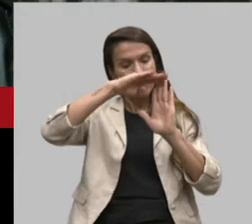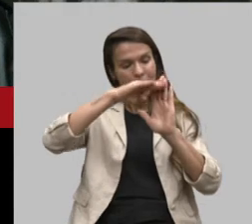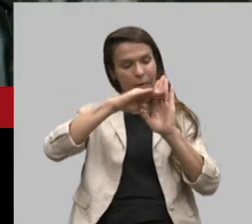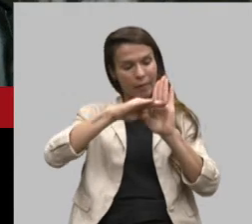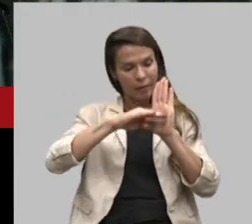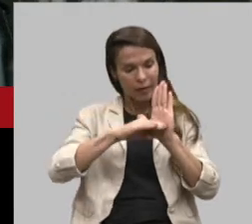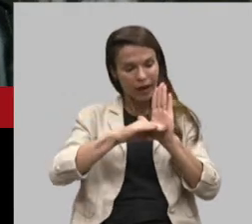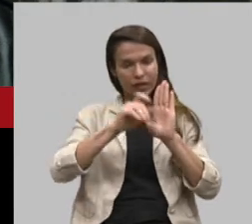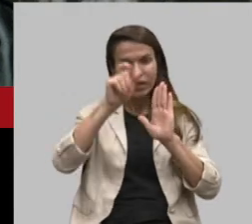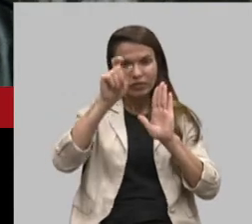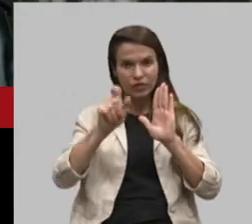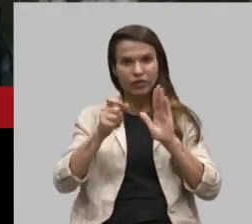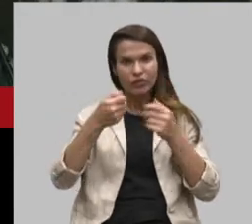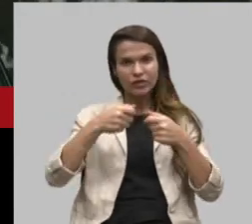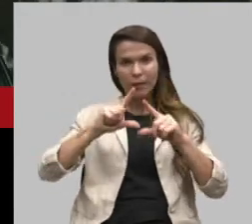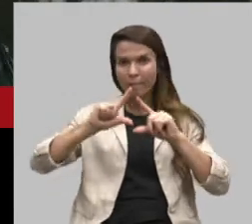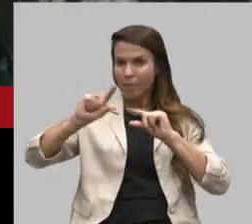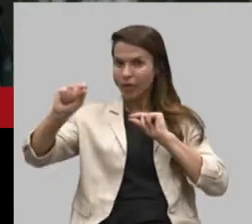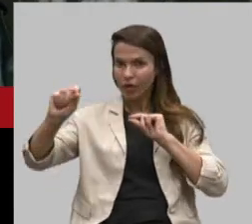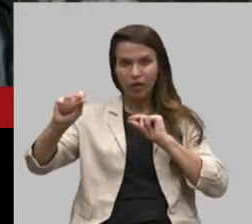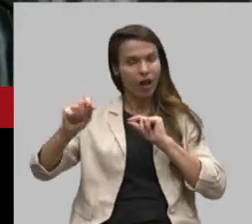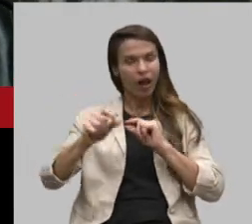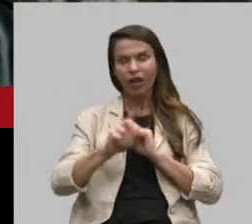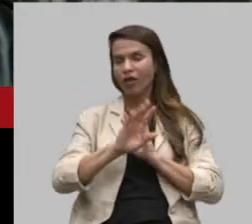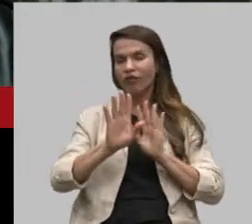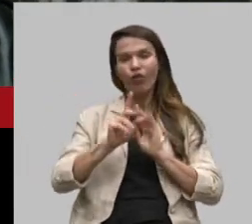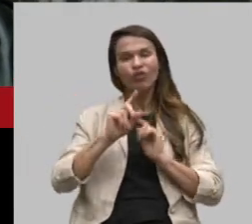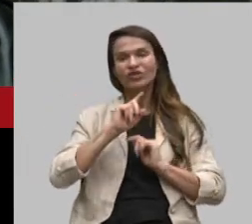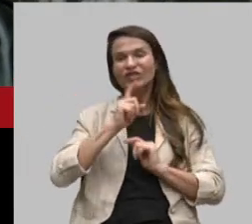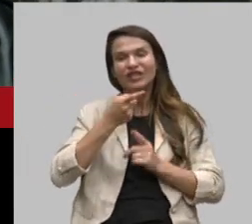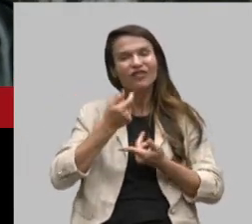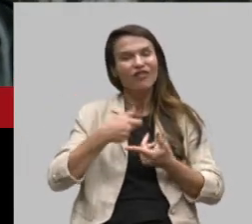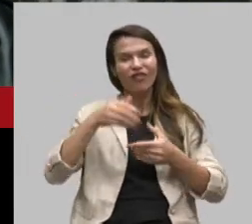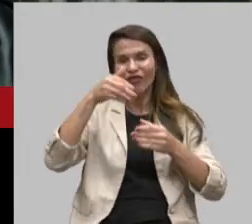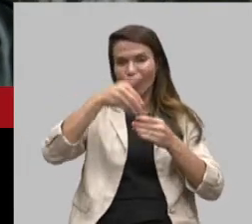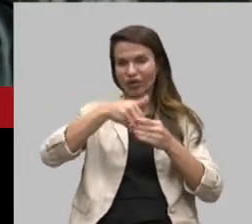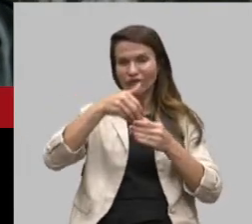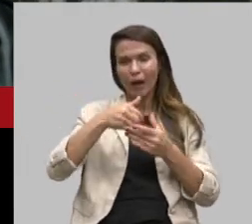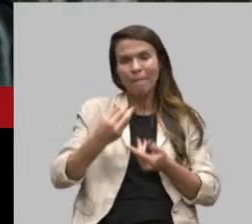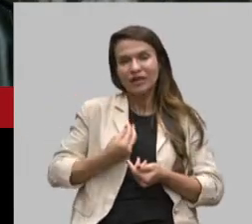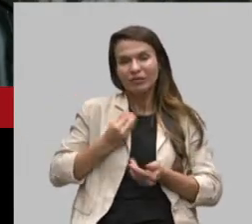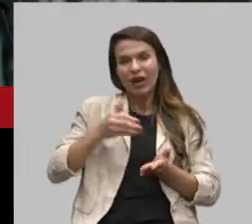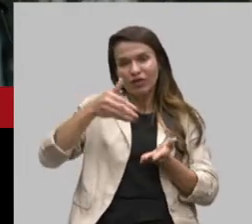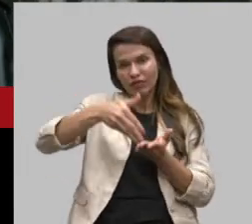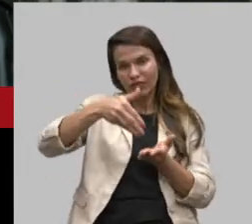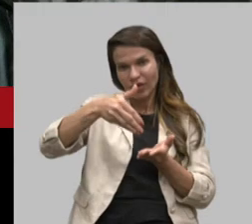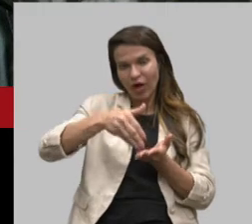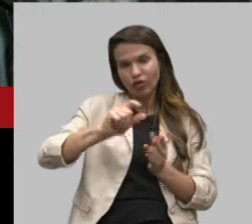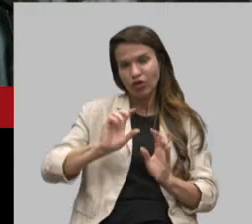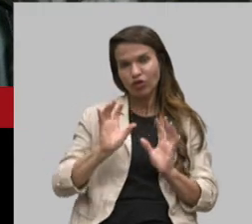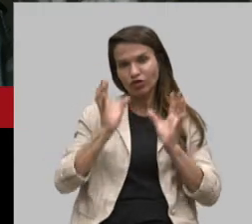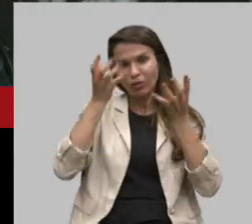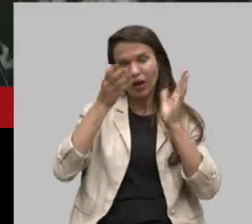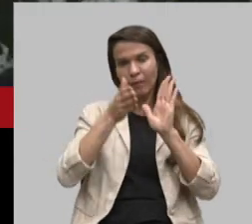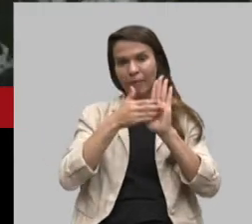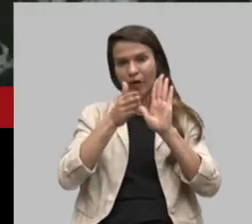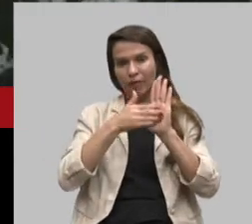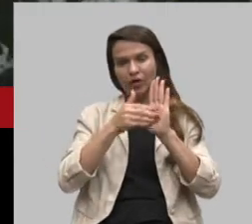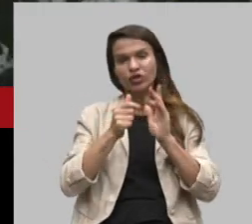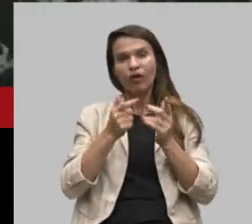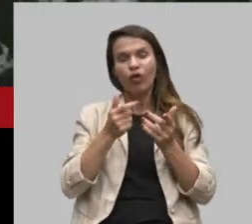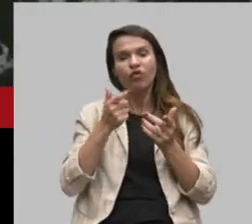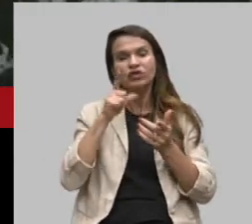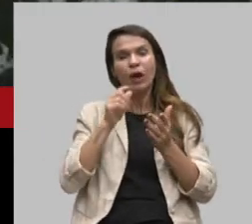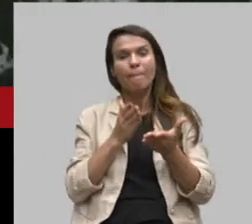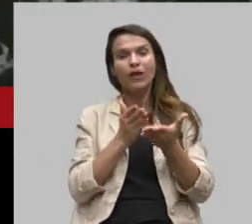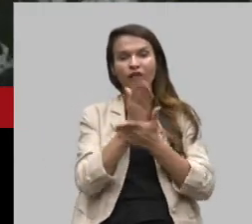terão que ir embora elas não irão votar elas não irão participar do final onde a gente comemora com as propostas seram aprovadas e tudo mais